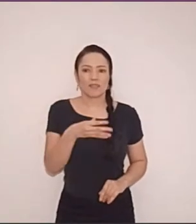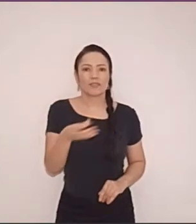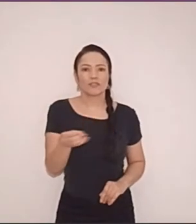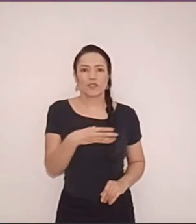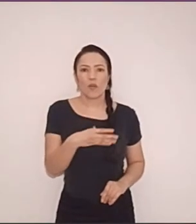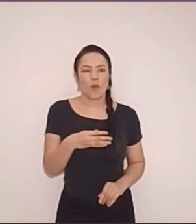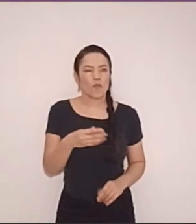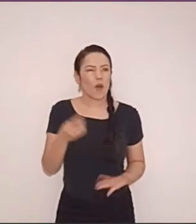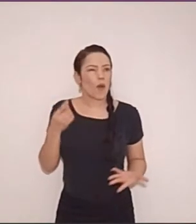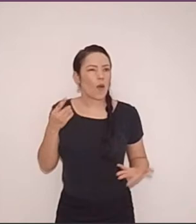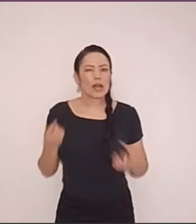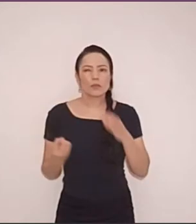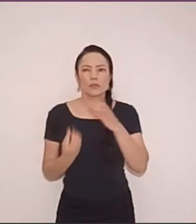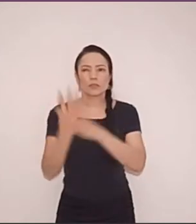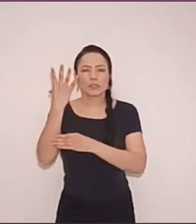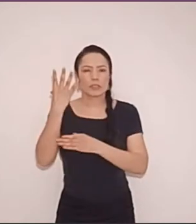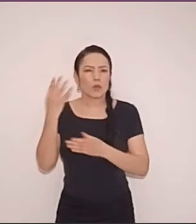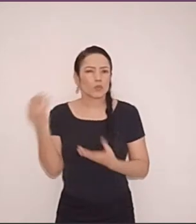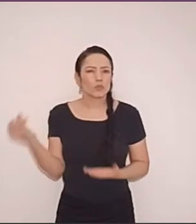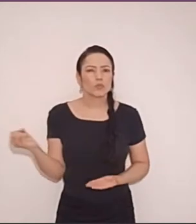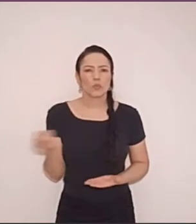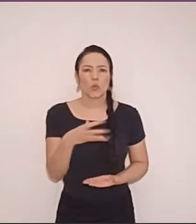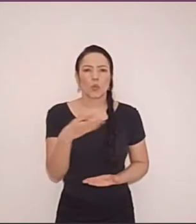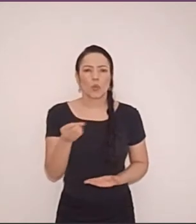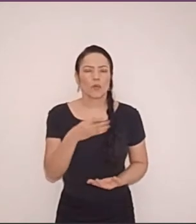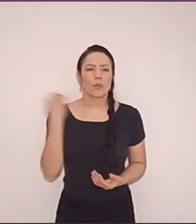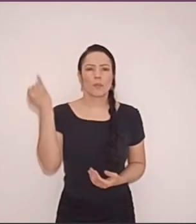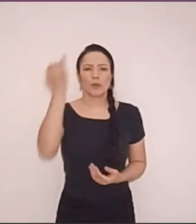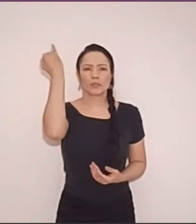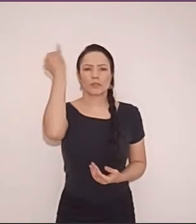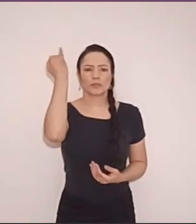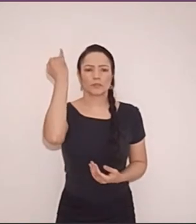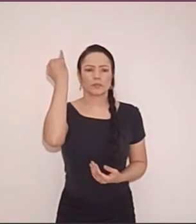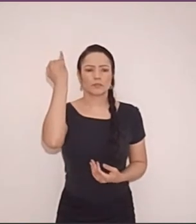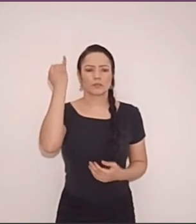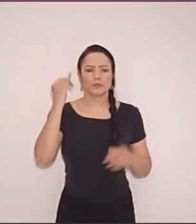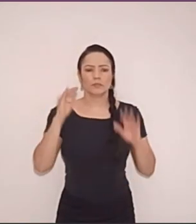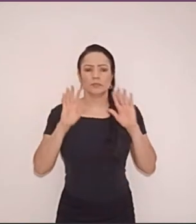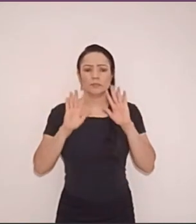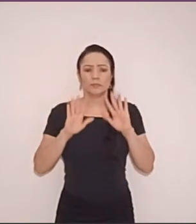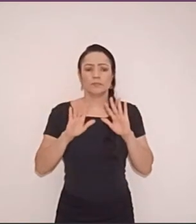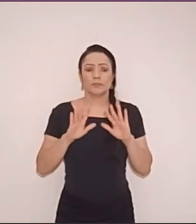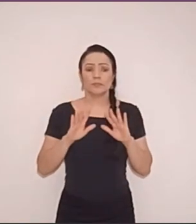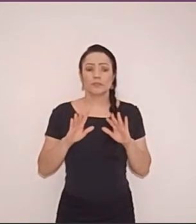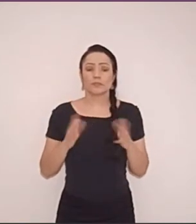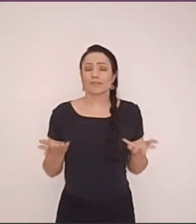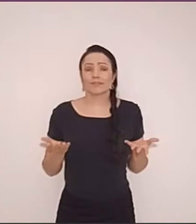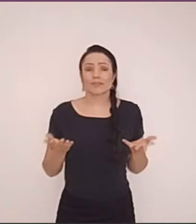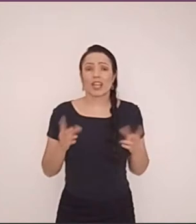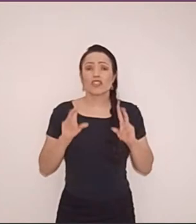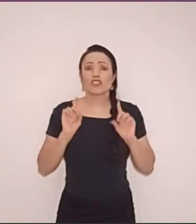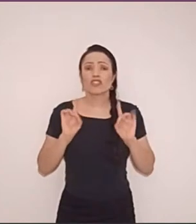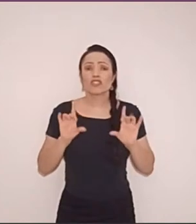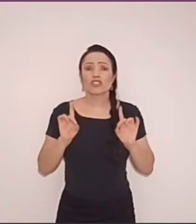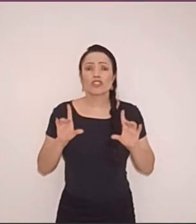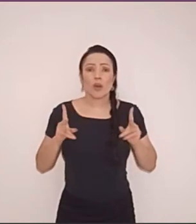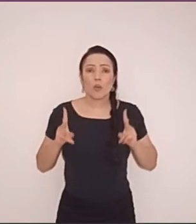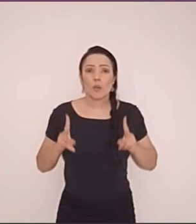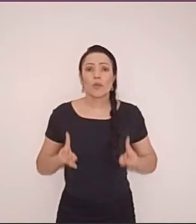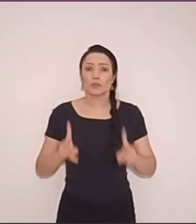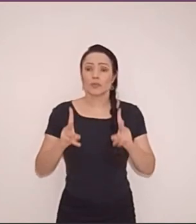achar que tá criando coisas novas sendo que a gente na na maioria das vezes só tá dando continuidade